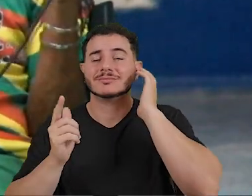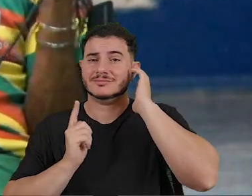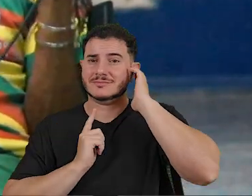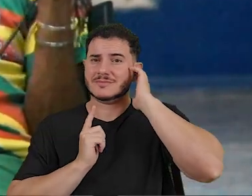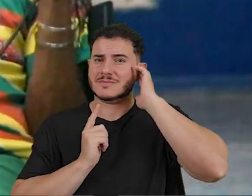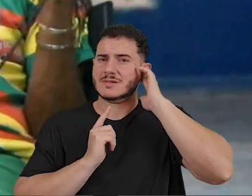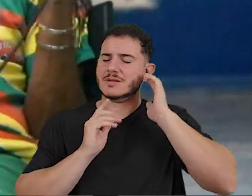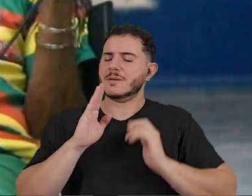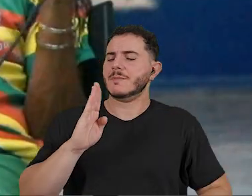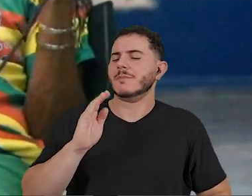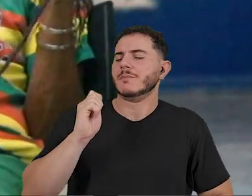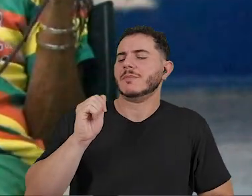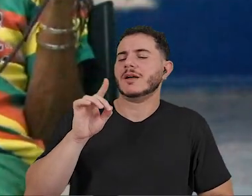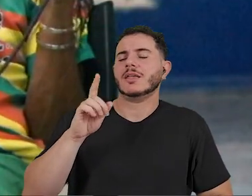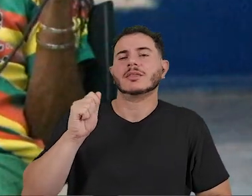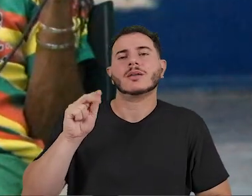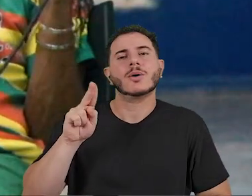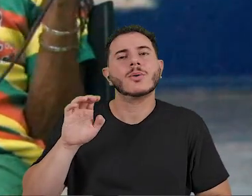mané,